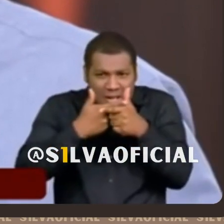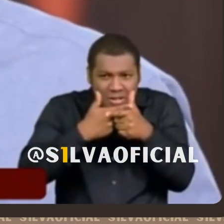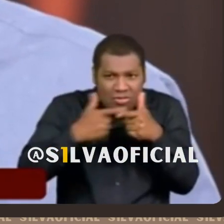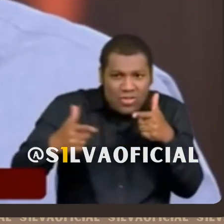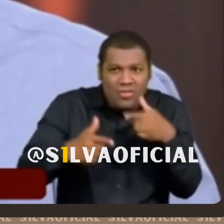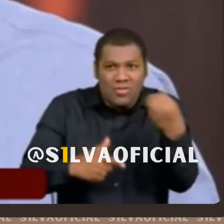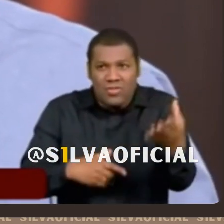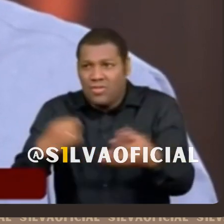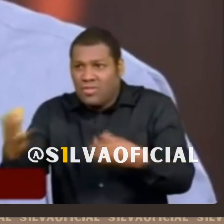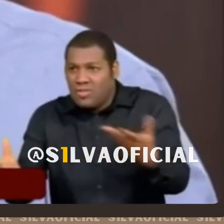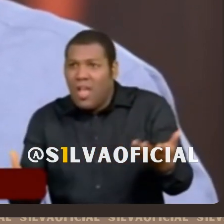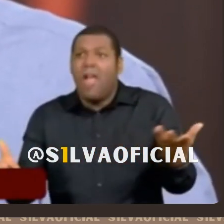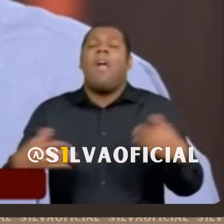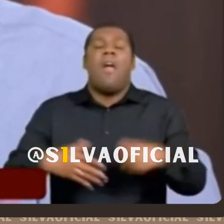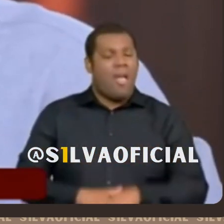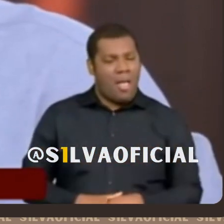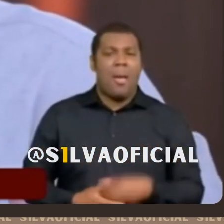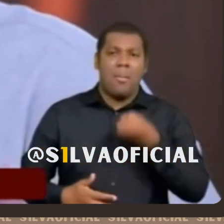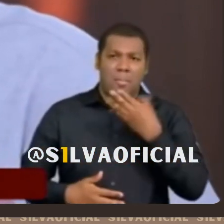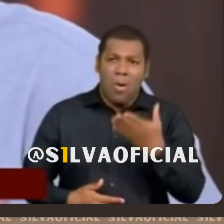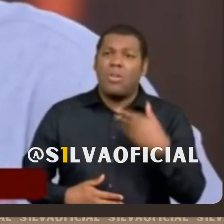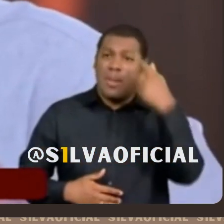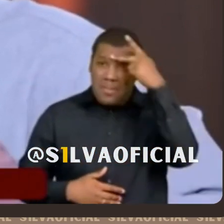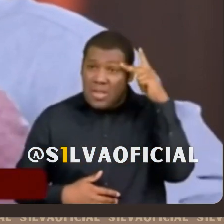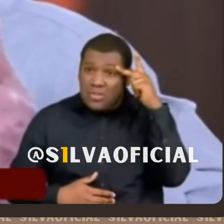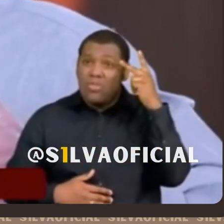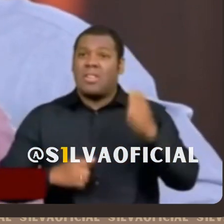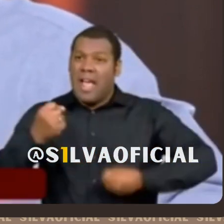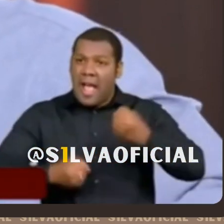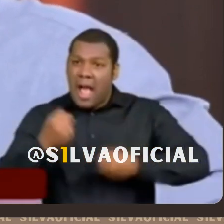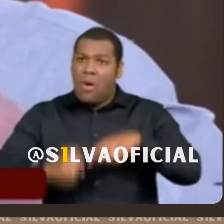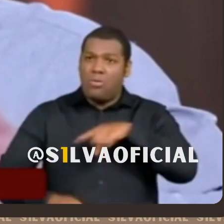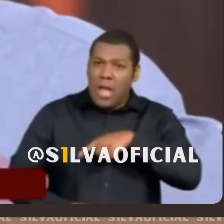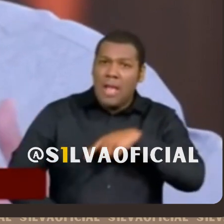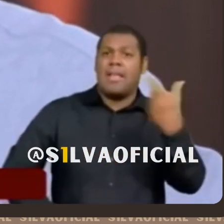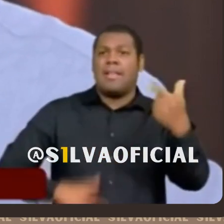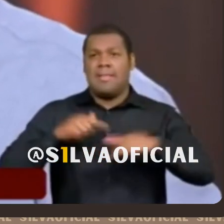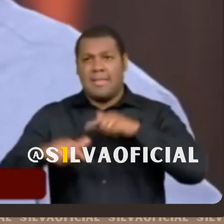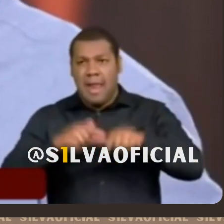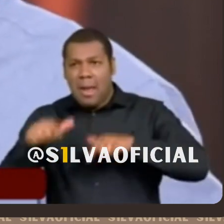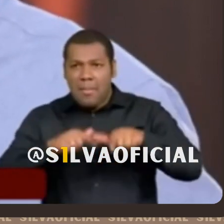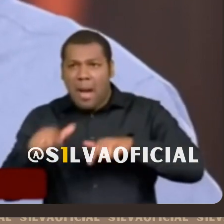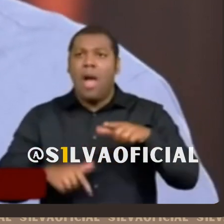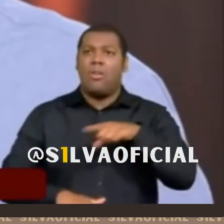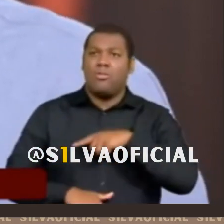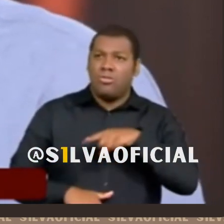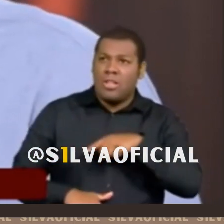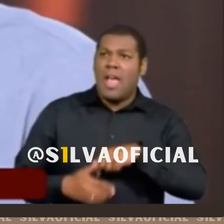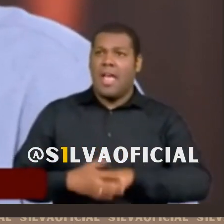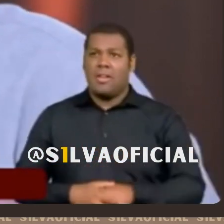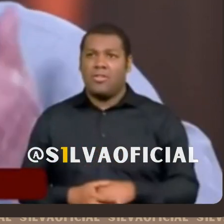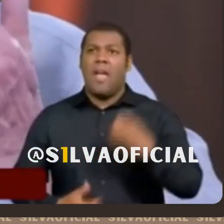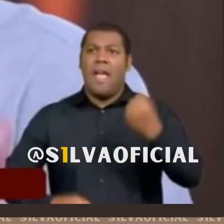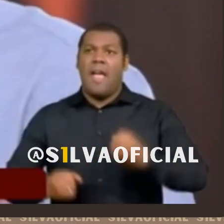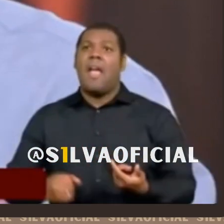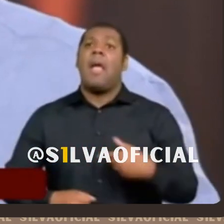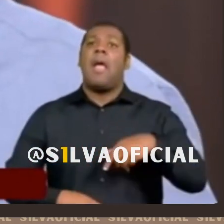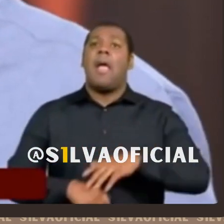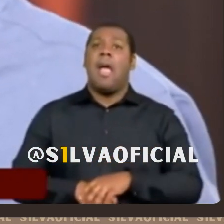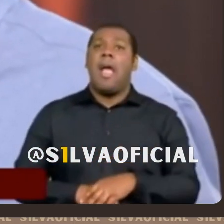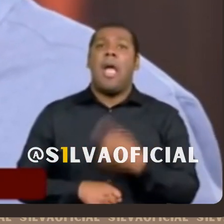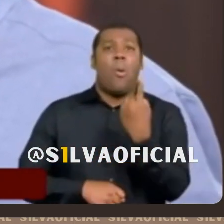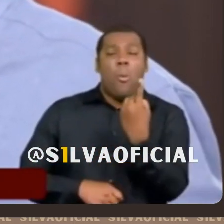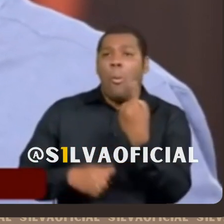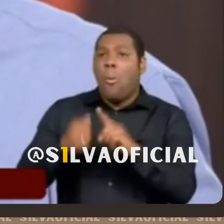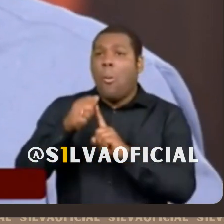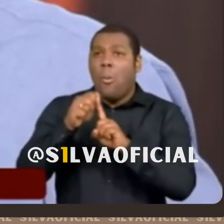emprego, o cara tiver seu carrinho, o cara poder jantar uma vez por mês com a sua família num restaurante, o cara poder ir no teatro, o cara poder ir